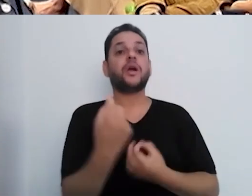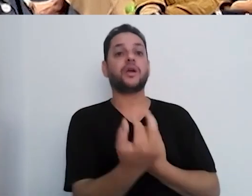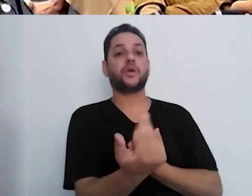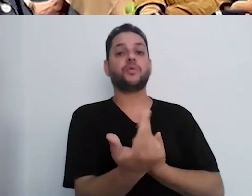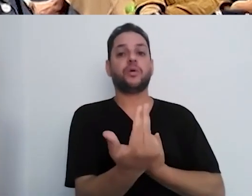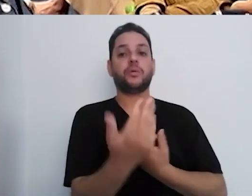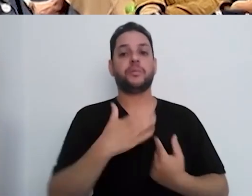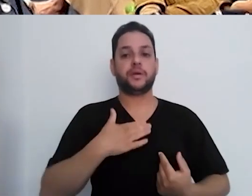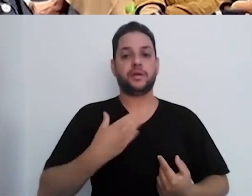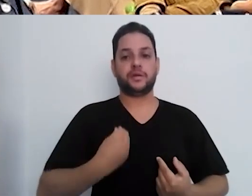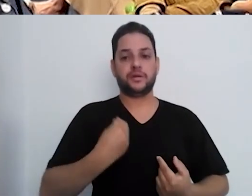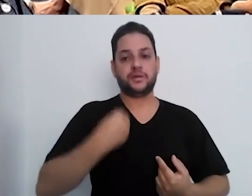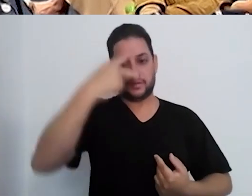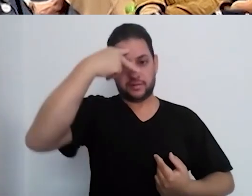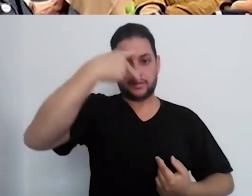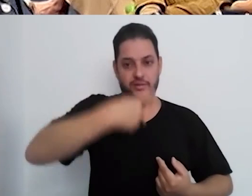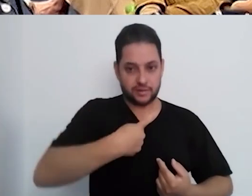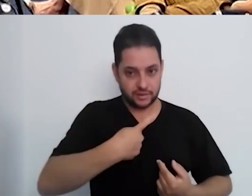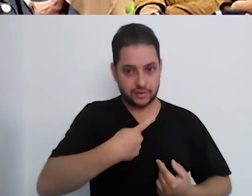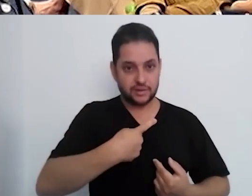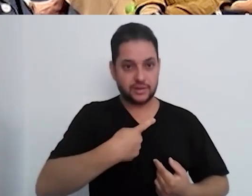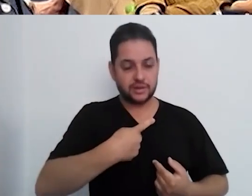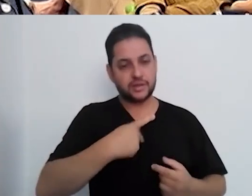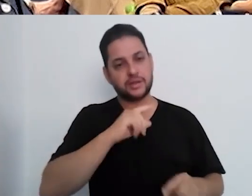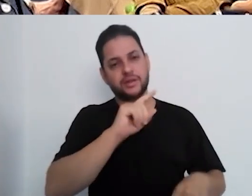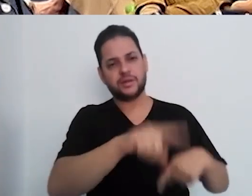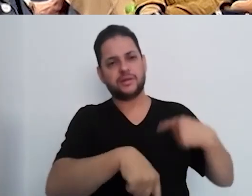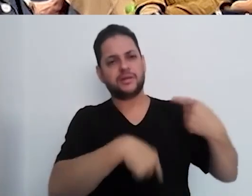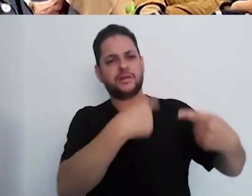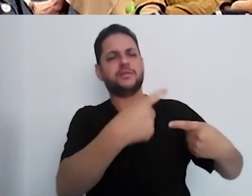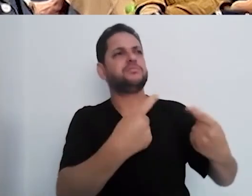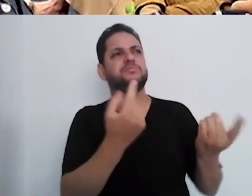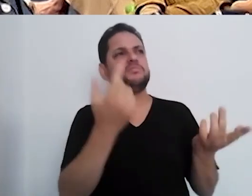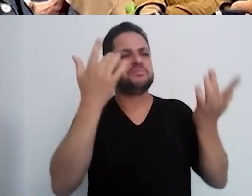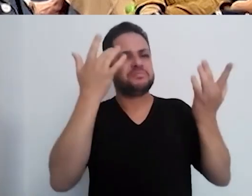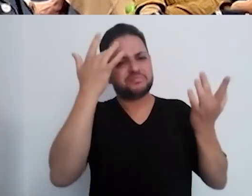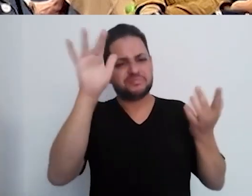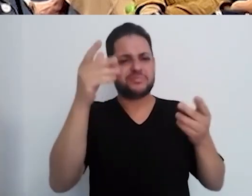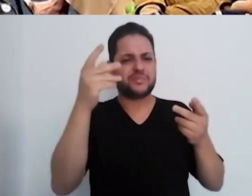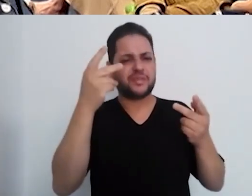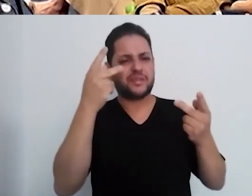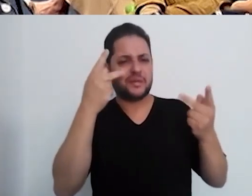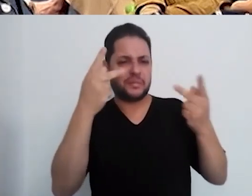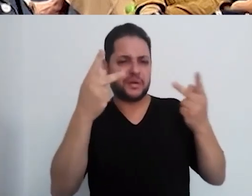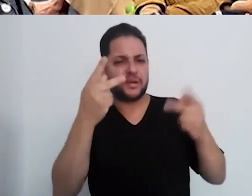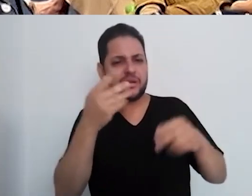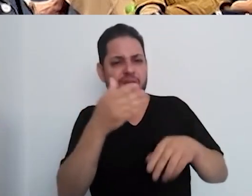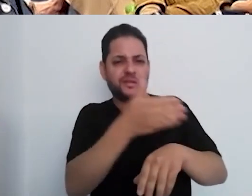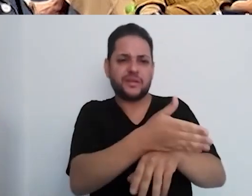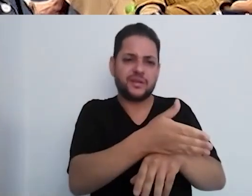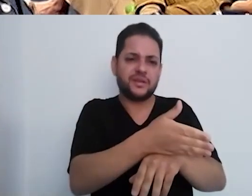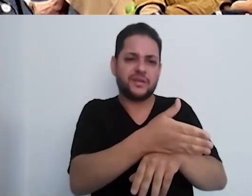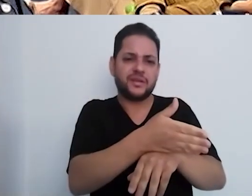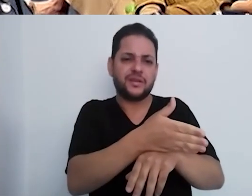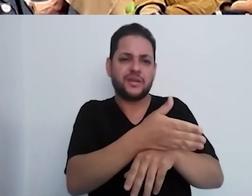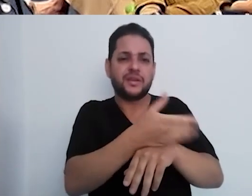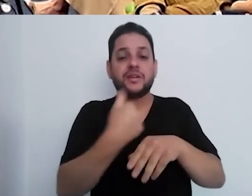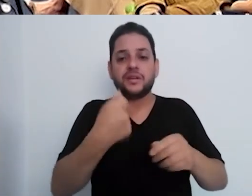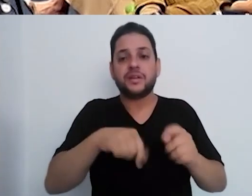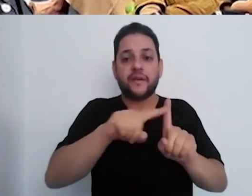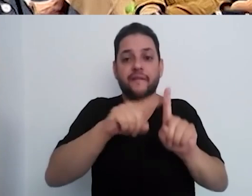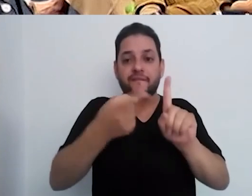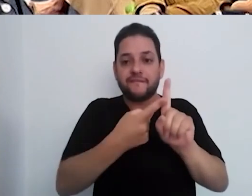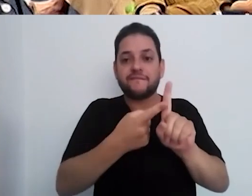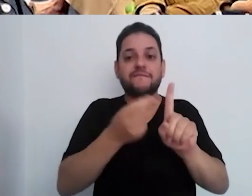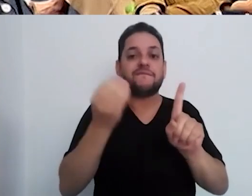pessoal, depois que eu fiz eu não lembro mais nem se foram 3 ou 4 tentativas de fertilização in vitro, acho que 3 na época,